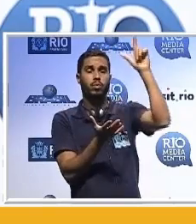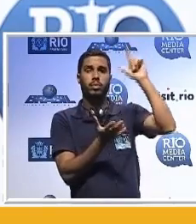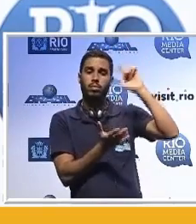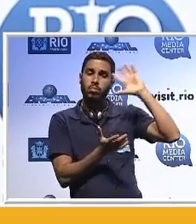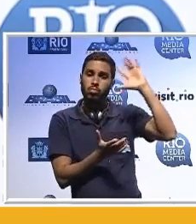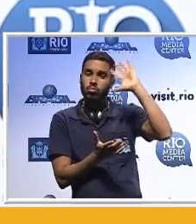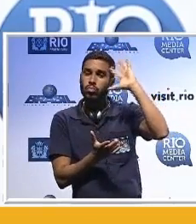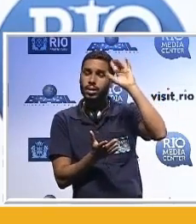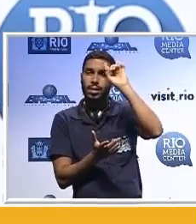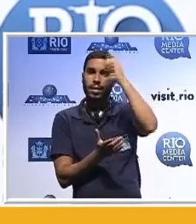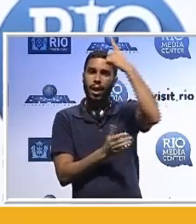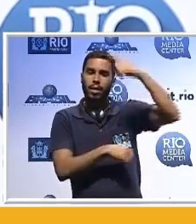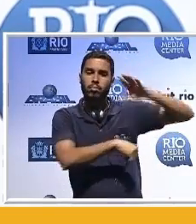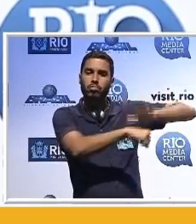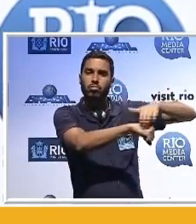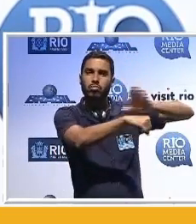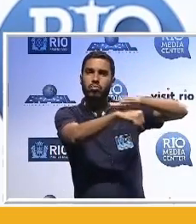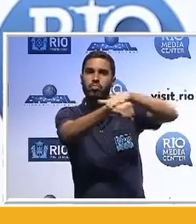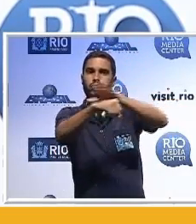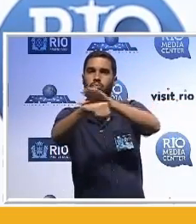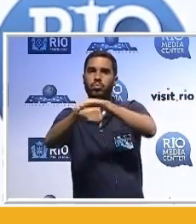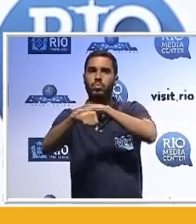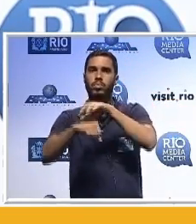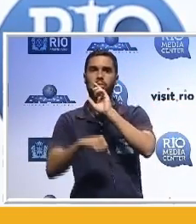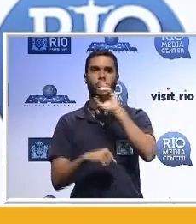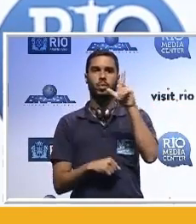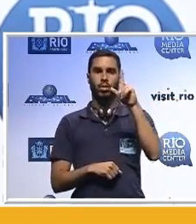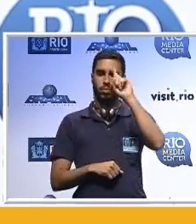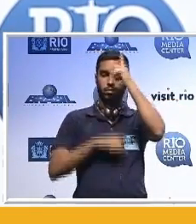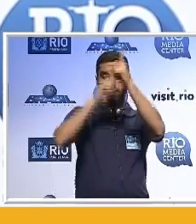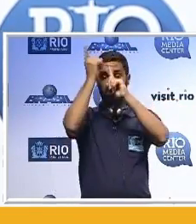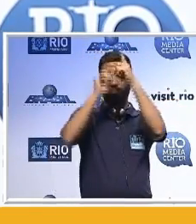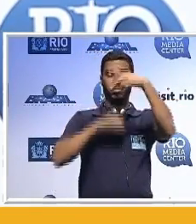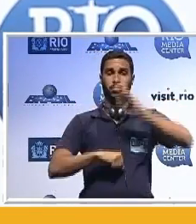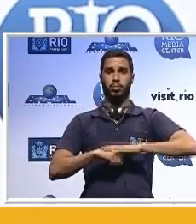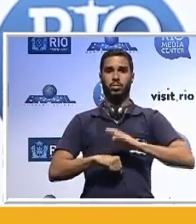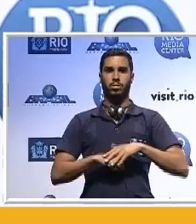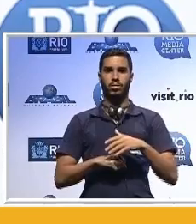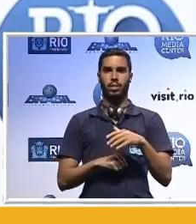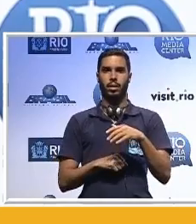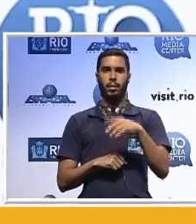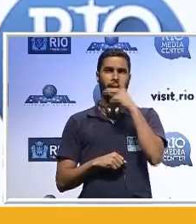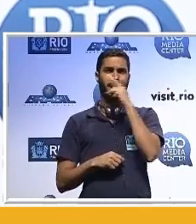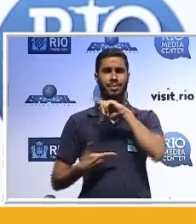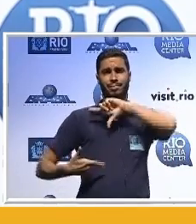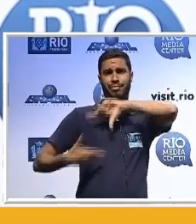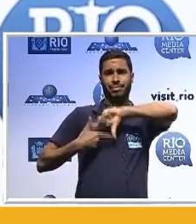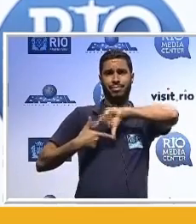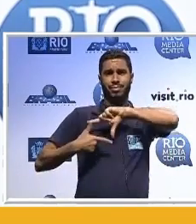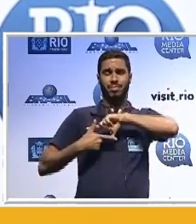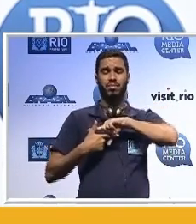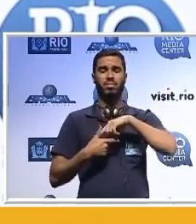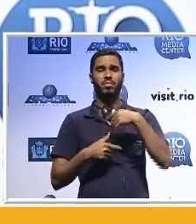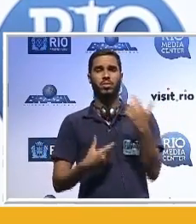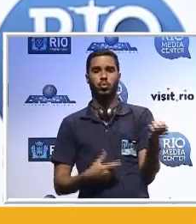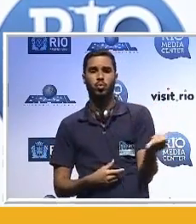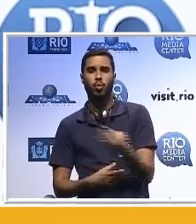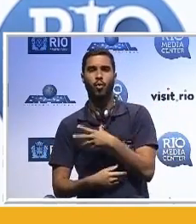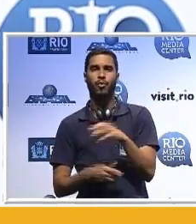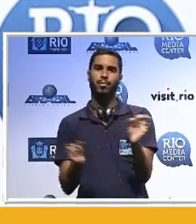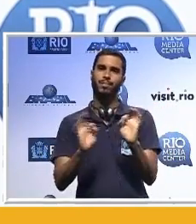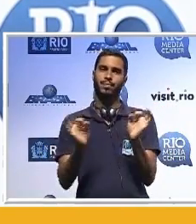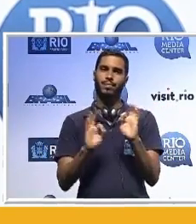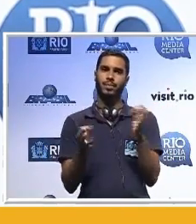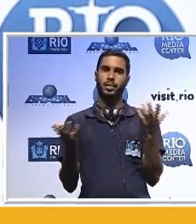da lógica de uma funcionalidade moderna, porque eles estão no passado e o mundo mudou. E isso é um grande esforço